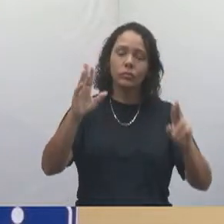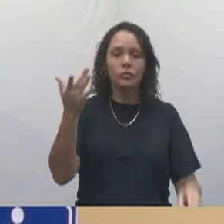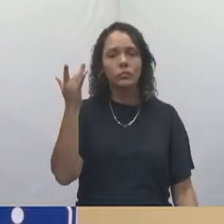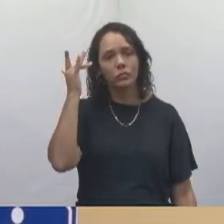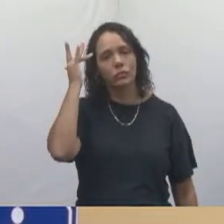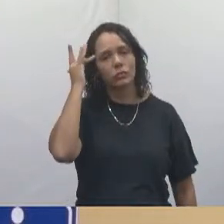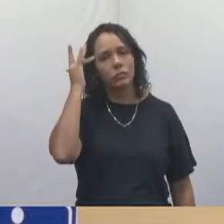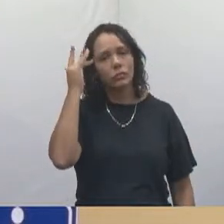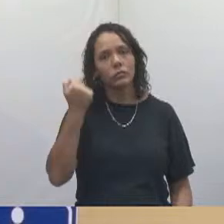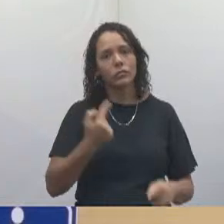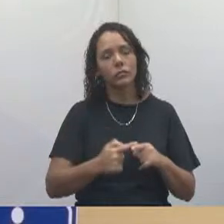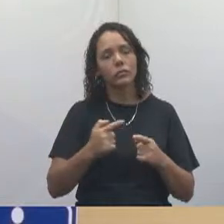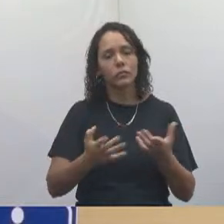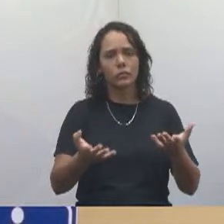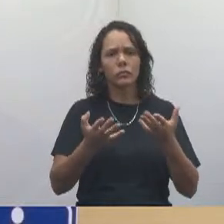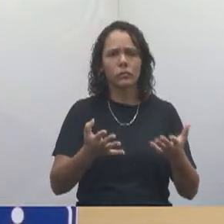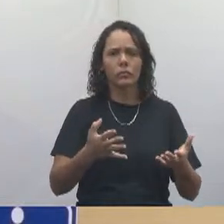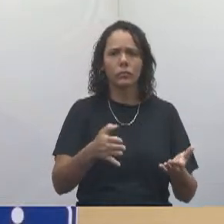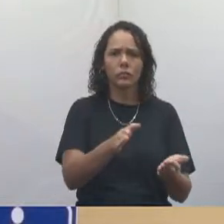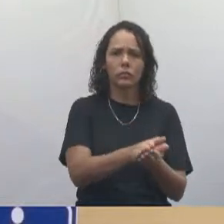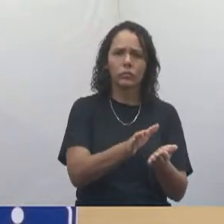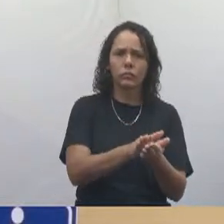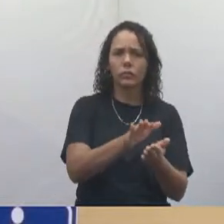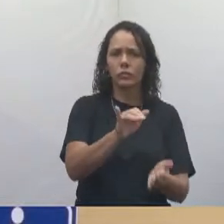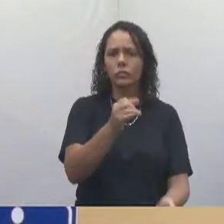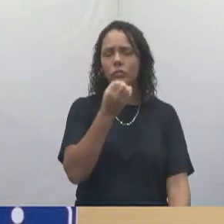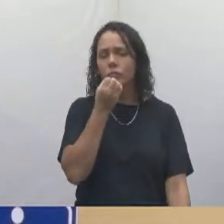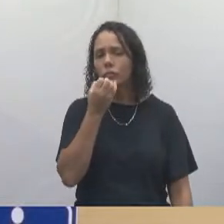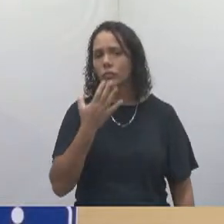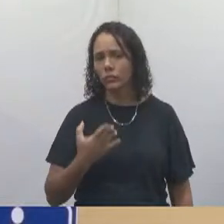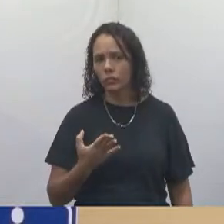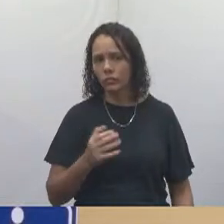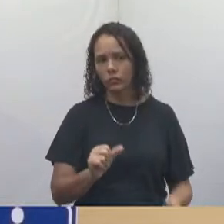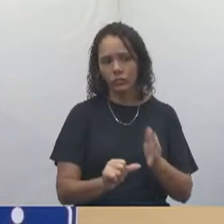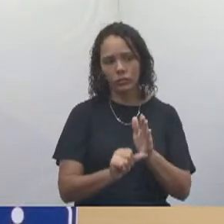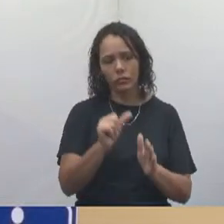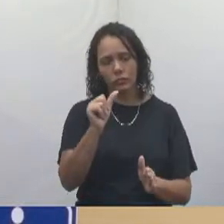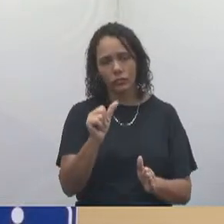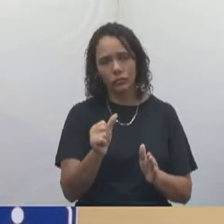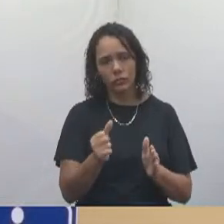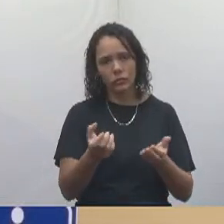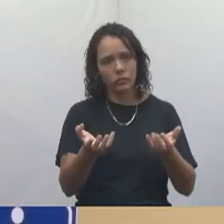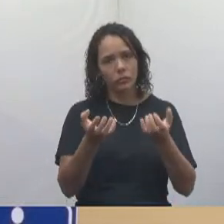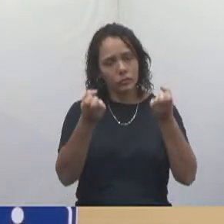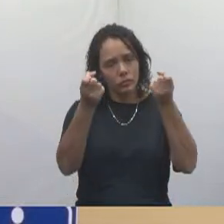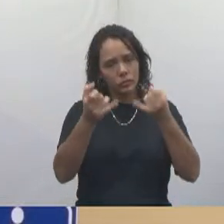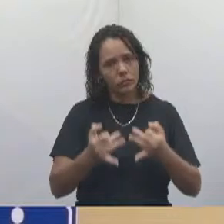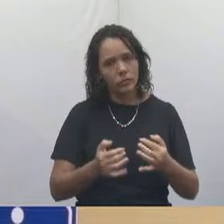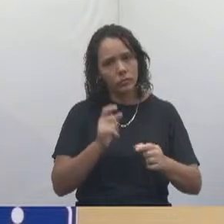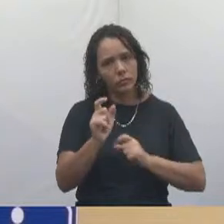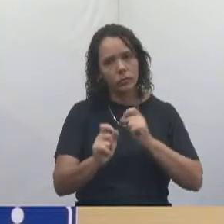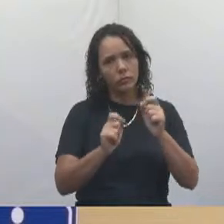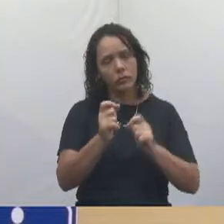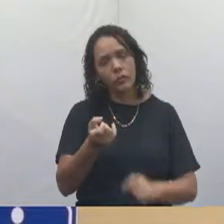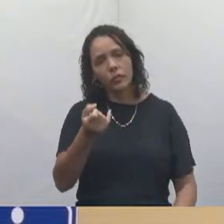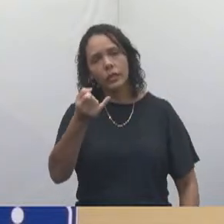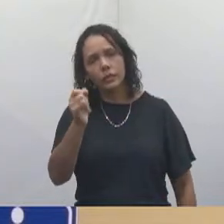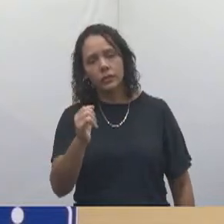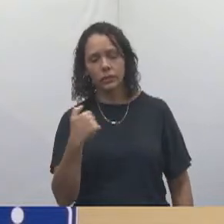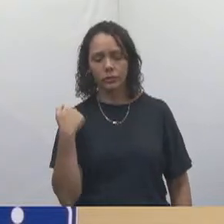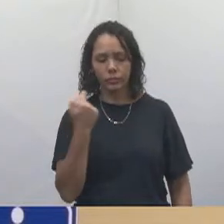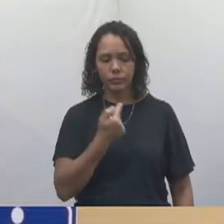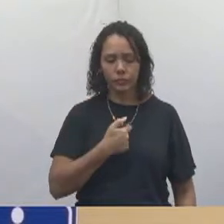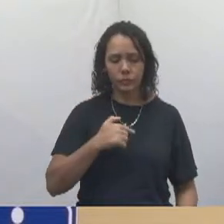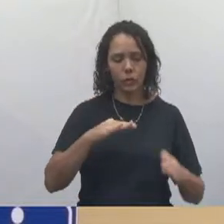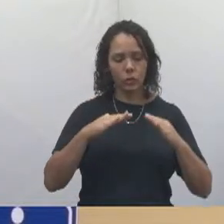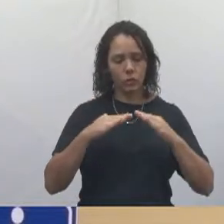maturidade, porque nós queremos o bem da cidade de Jacareí. O primeiro ponto que eu quero tocar aqui é que se na casa da